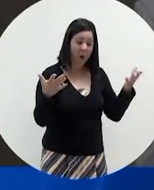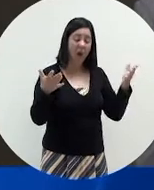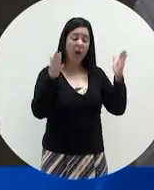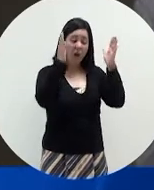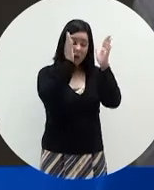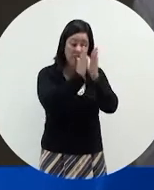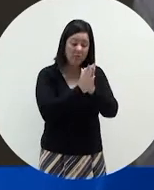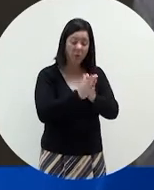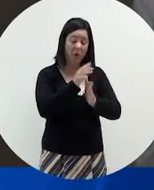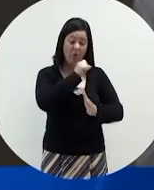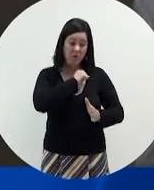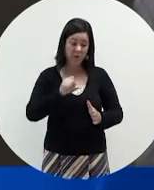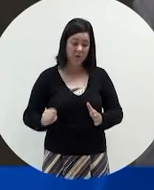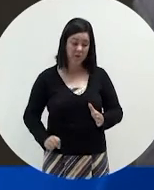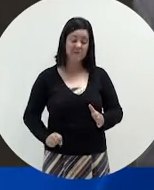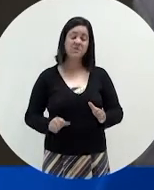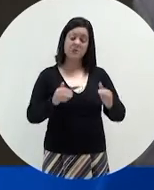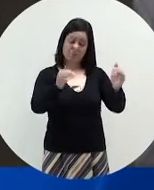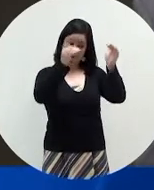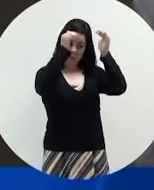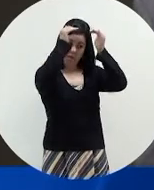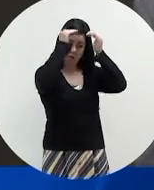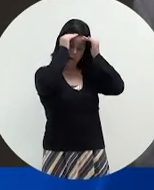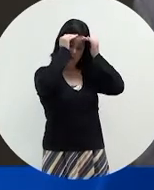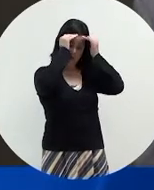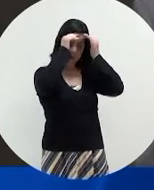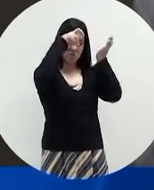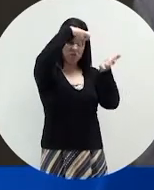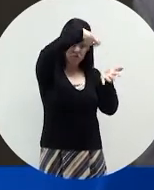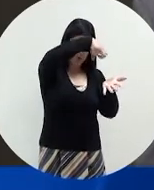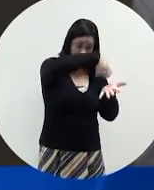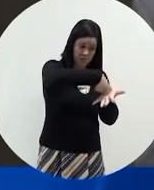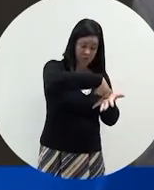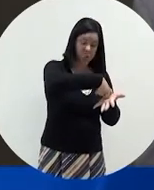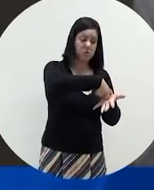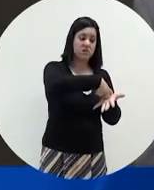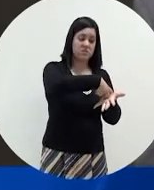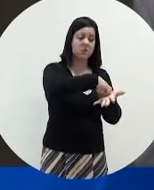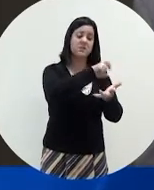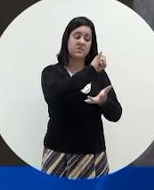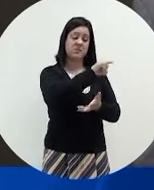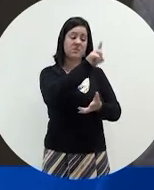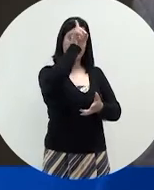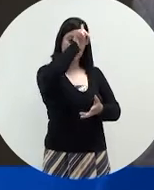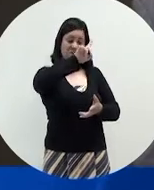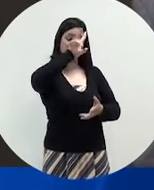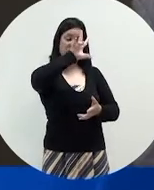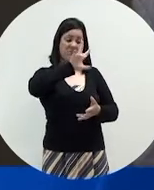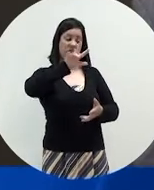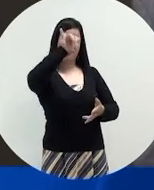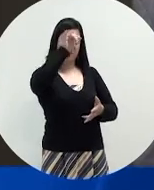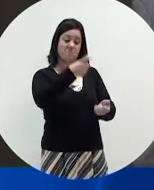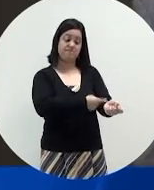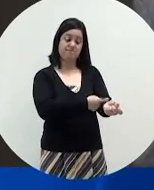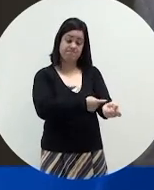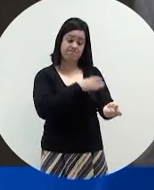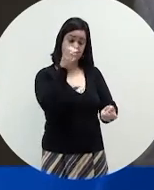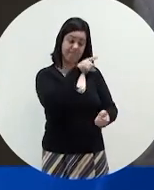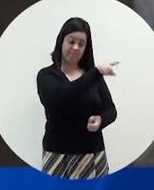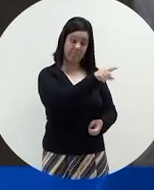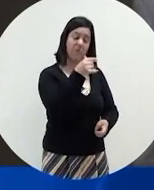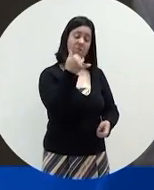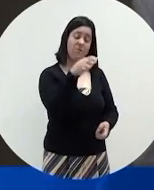quebrará e as fará em pedaços, como se fossem potes de barro. Agora escutem, ó reis, e prestem